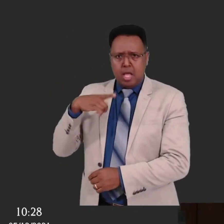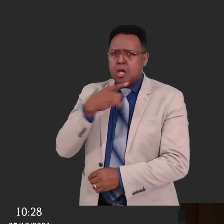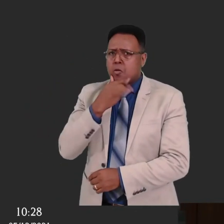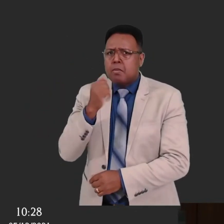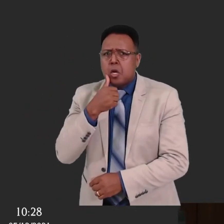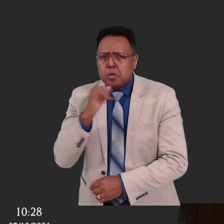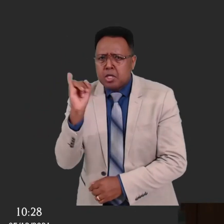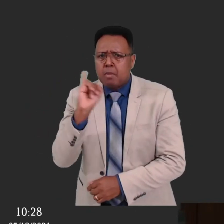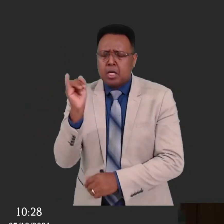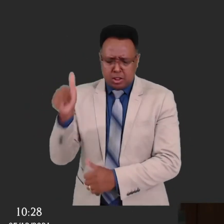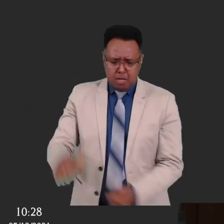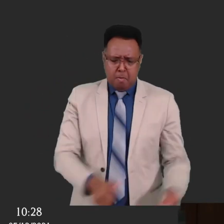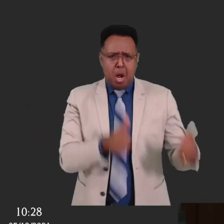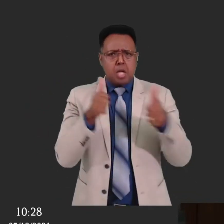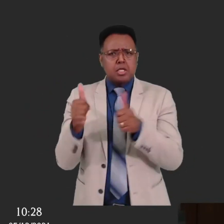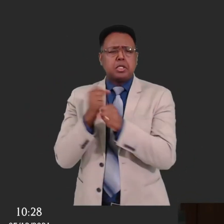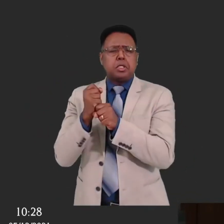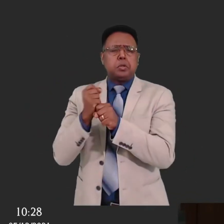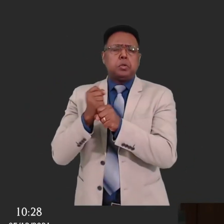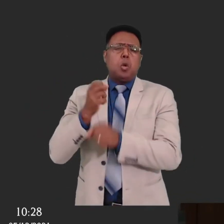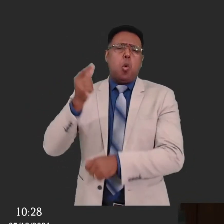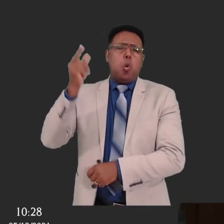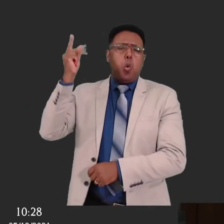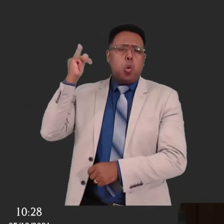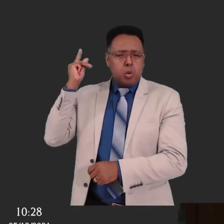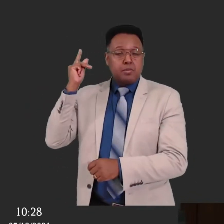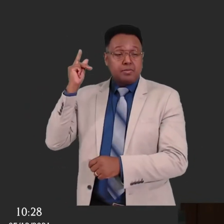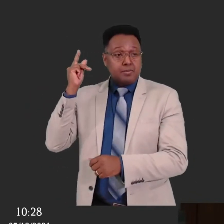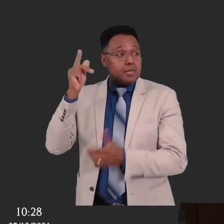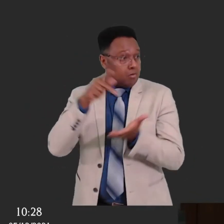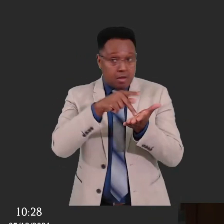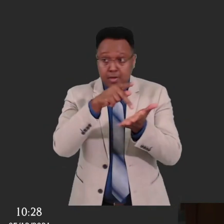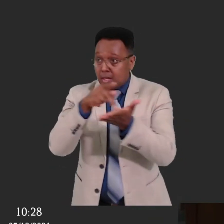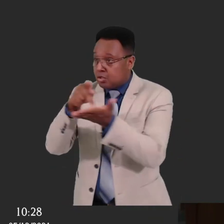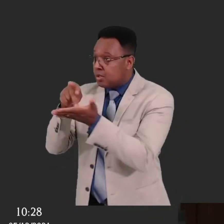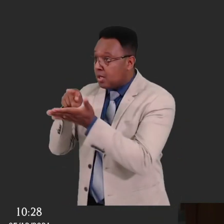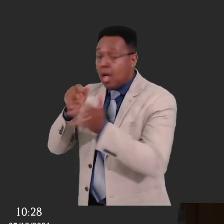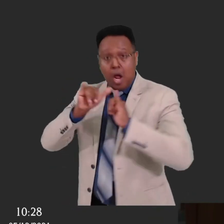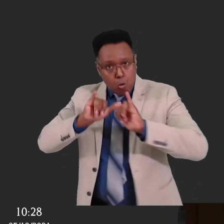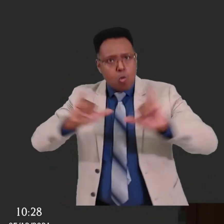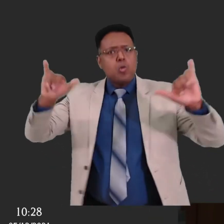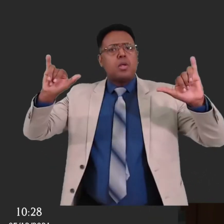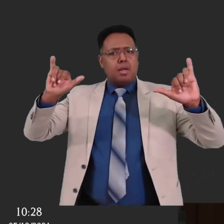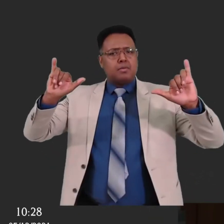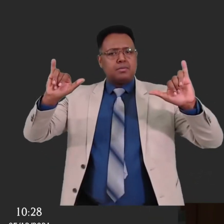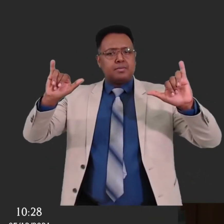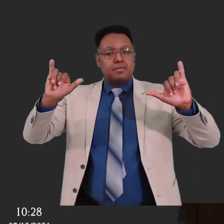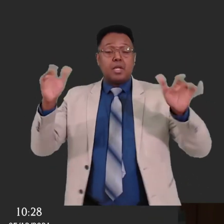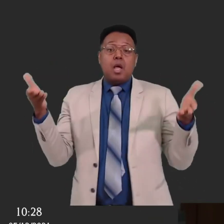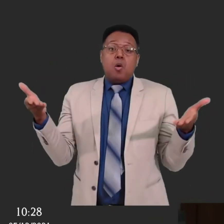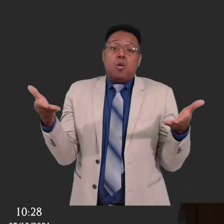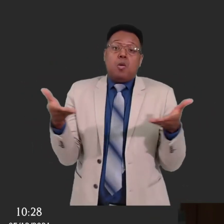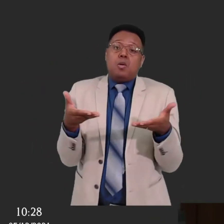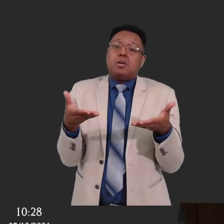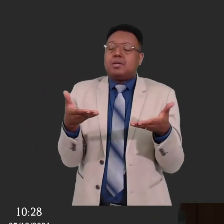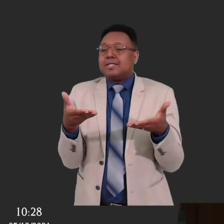antigos. Não era assim, irmãos? Não se falava nas igrejas? Mas agora, por causa das